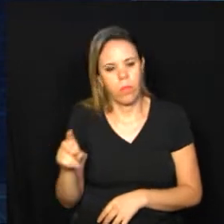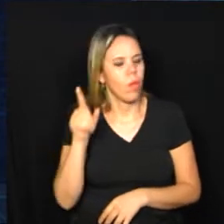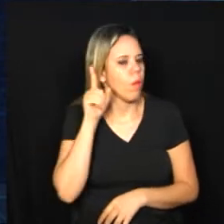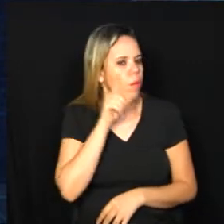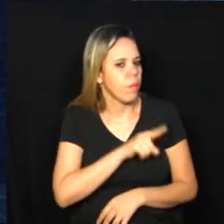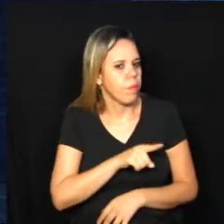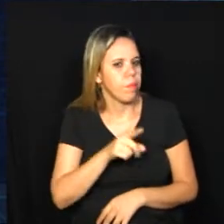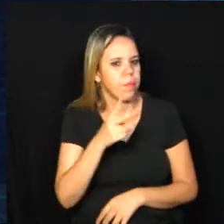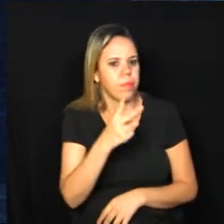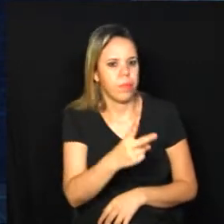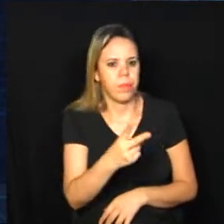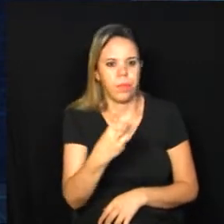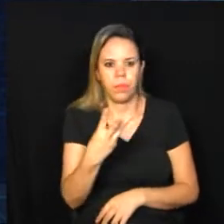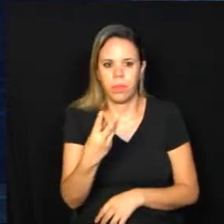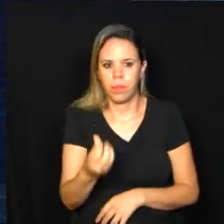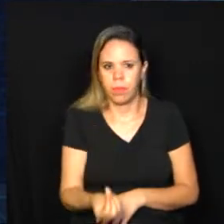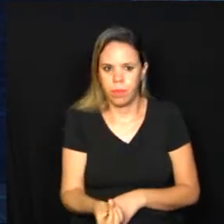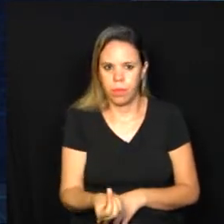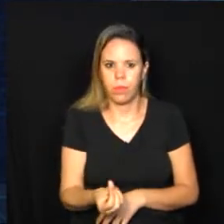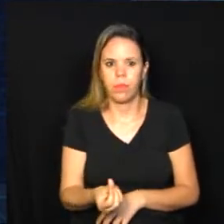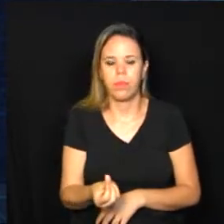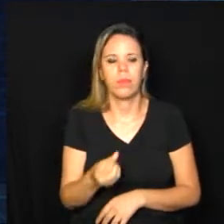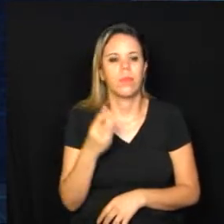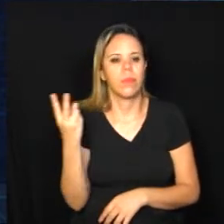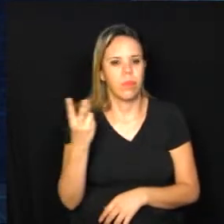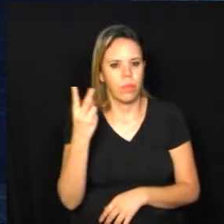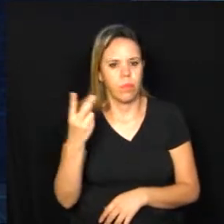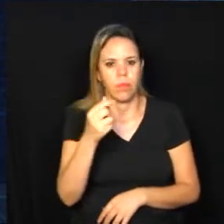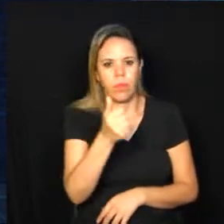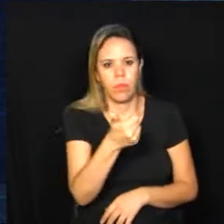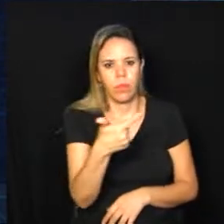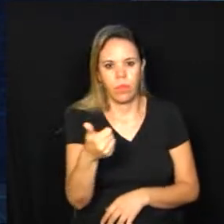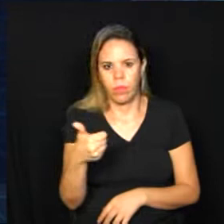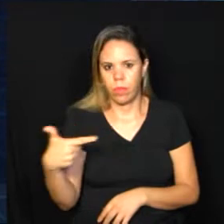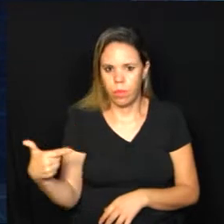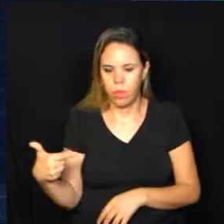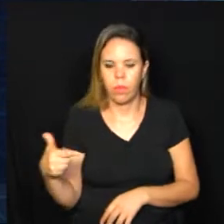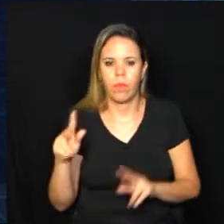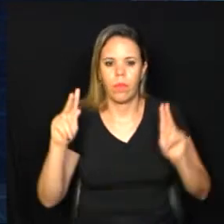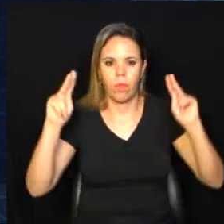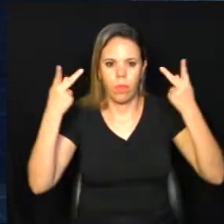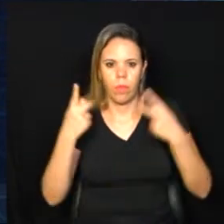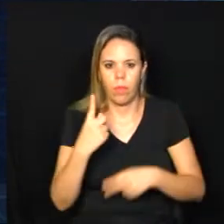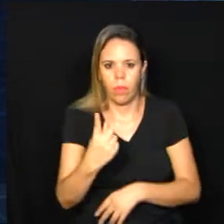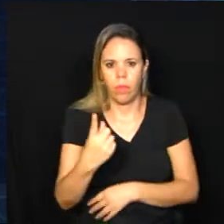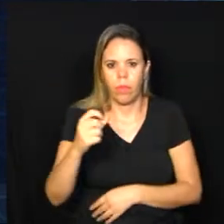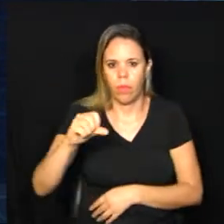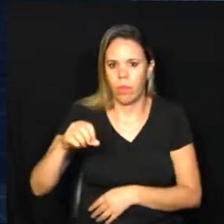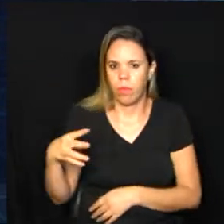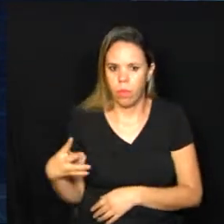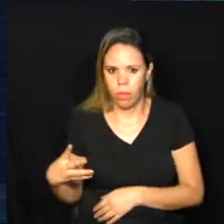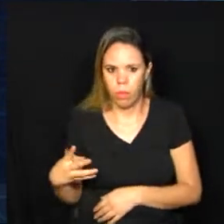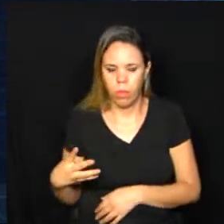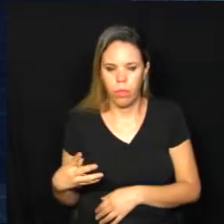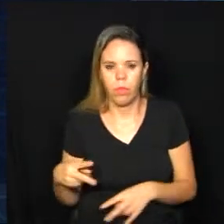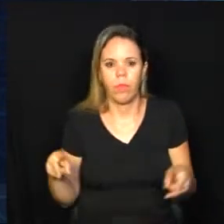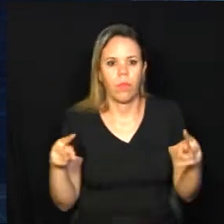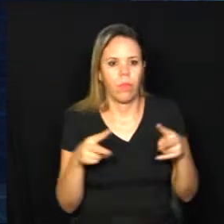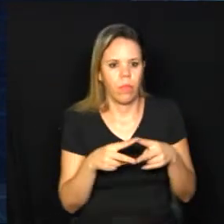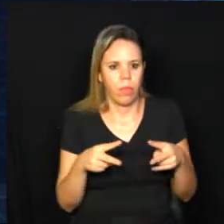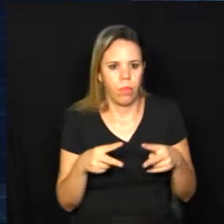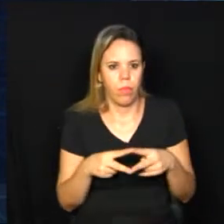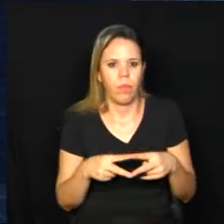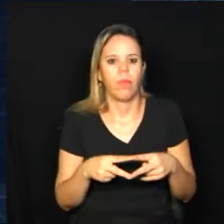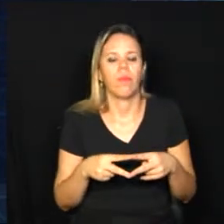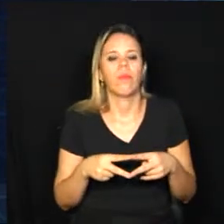255, Americana, 236, Valinhos, 212, Hortolândia, 194,